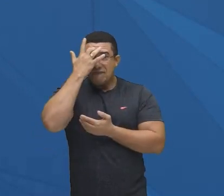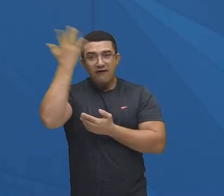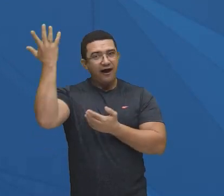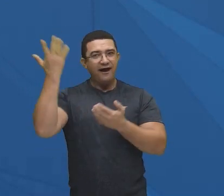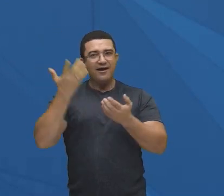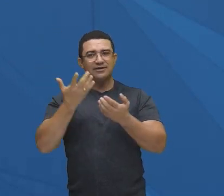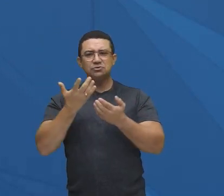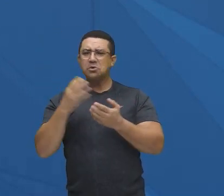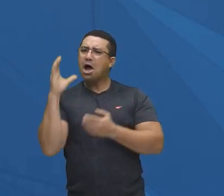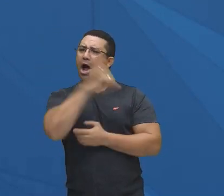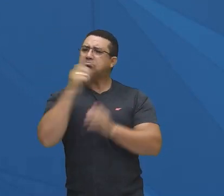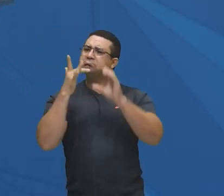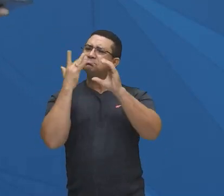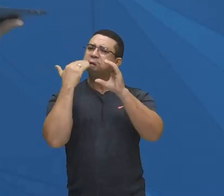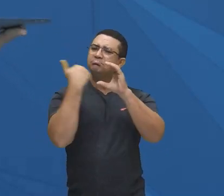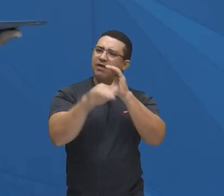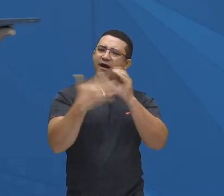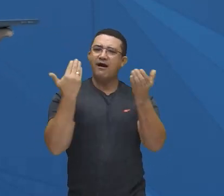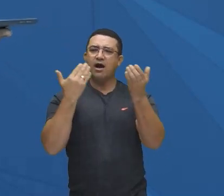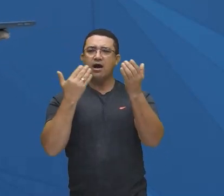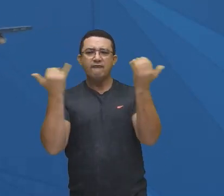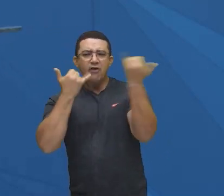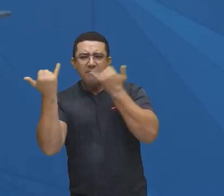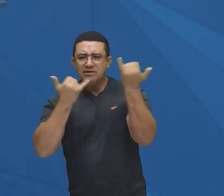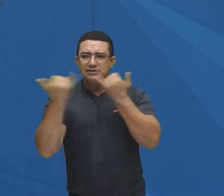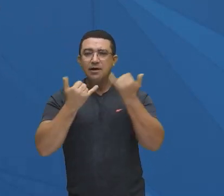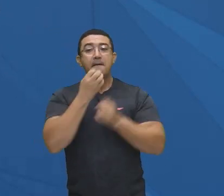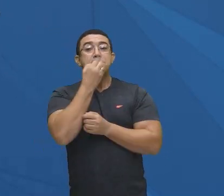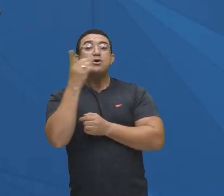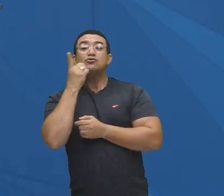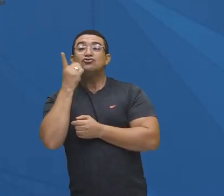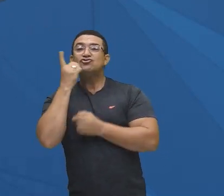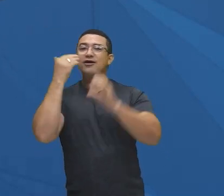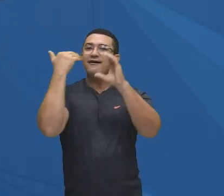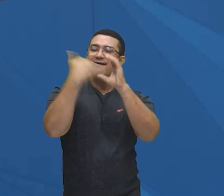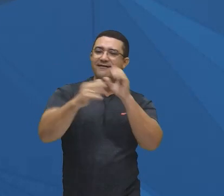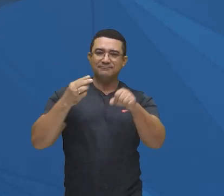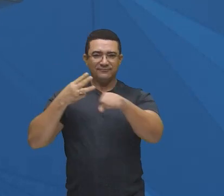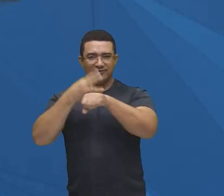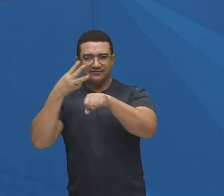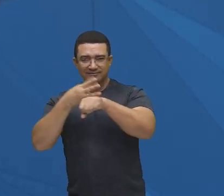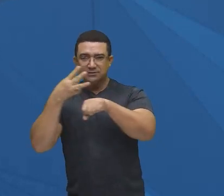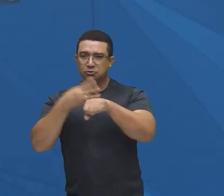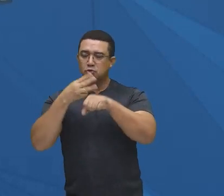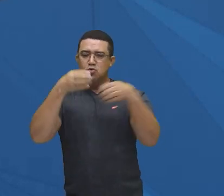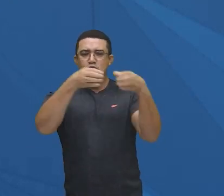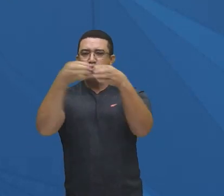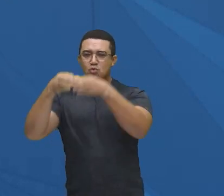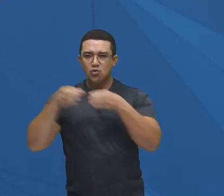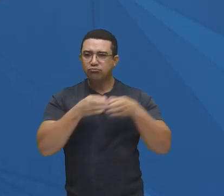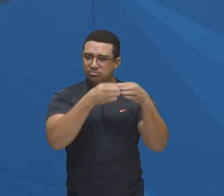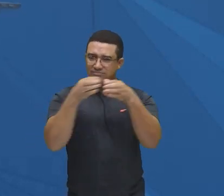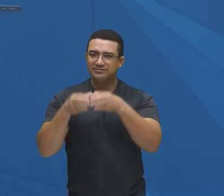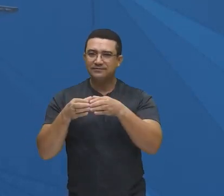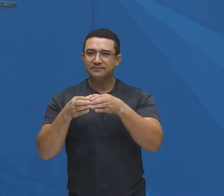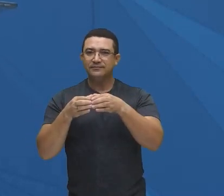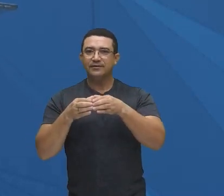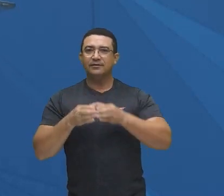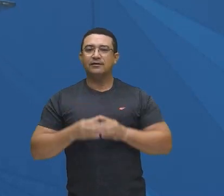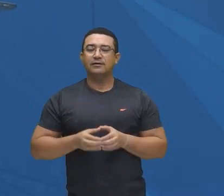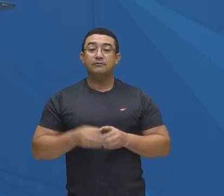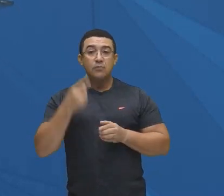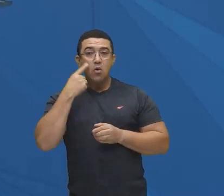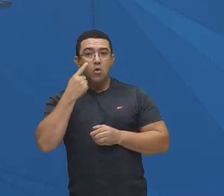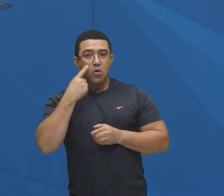uma mensagem, uma informação. As mensagens de bom dia, então, elas chegam bastante nos grupos, não é verdade? E olha só, vamos dar uma